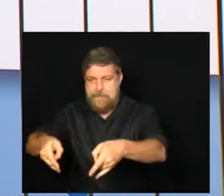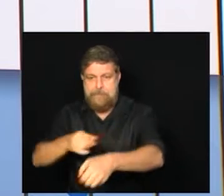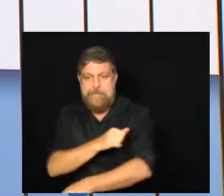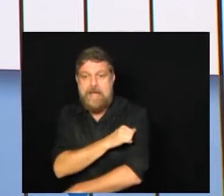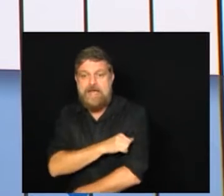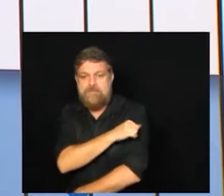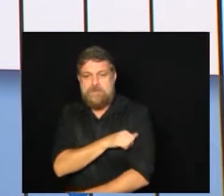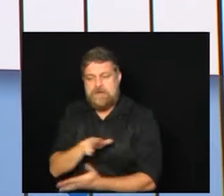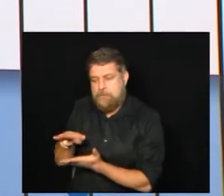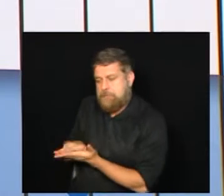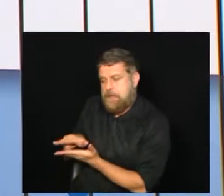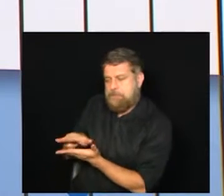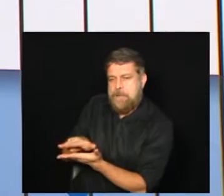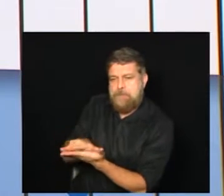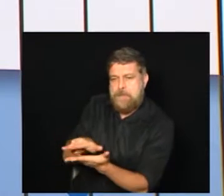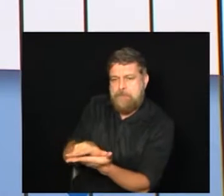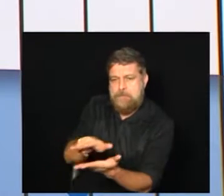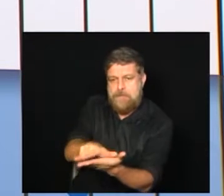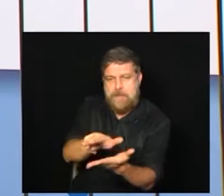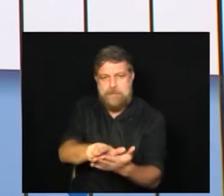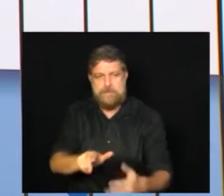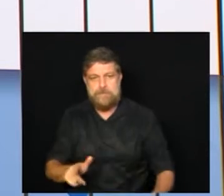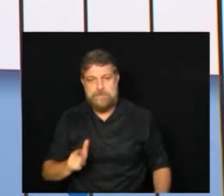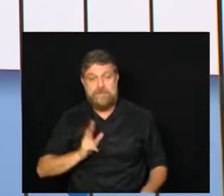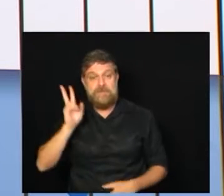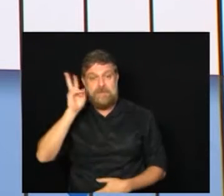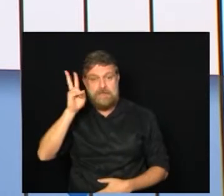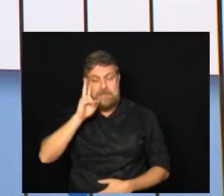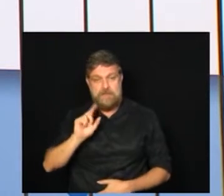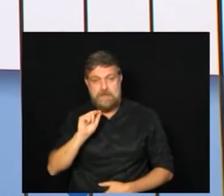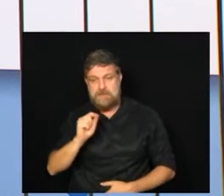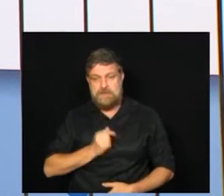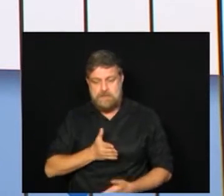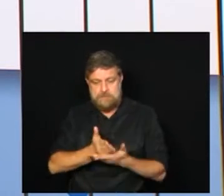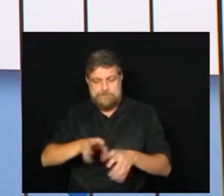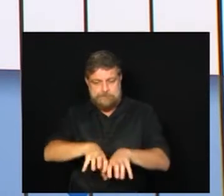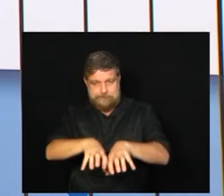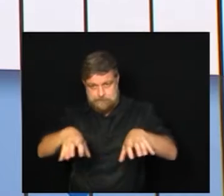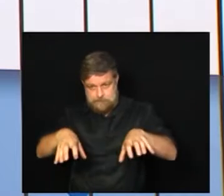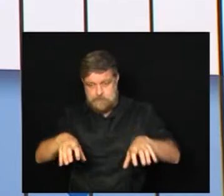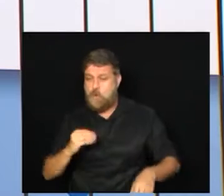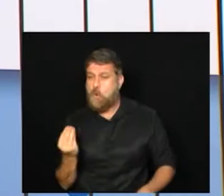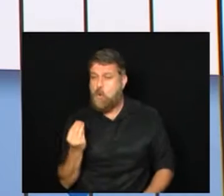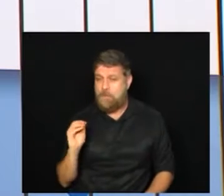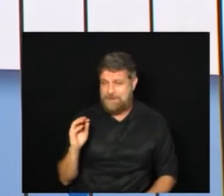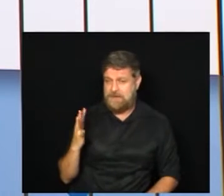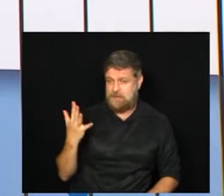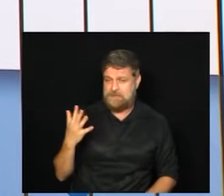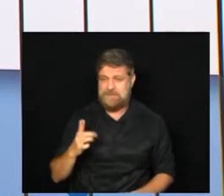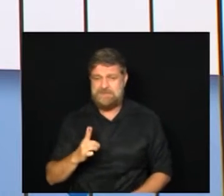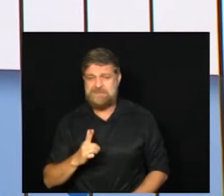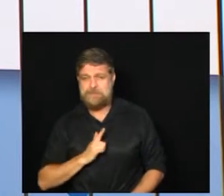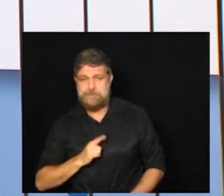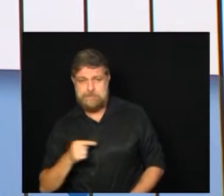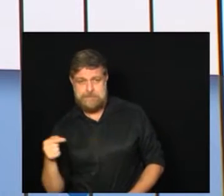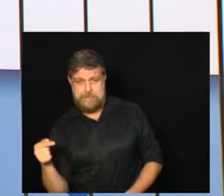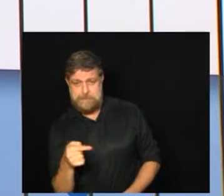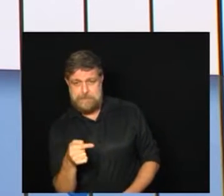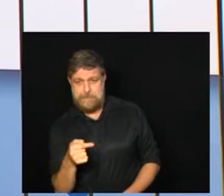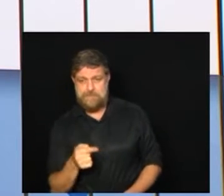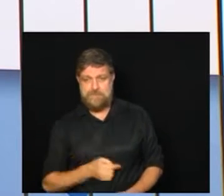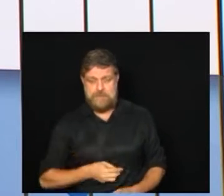leitos de enfermaria Covid. Lembrando que a divisão acontece agora desta forma, olha. Nós temos lá na